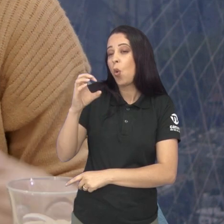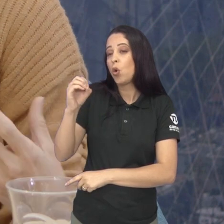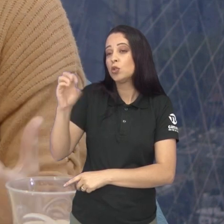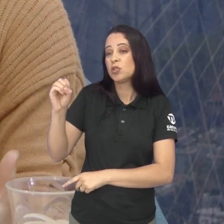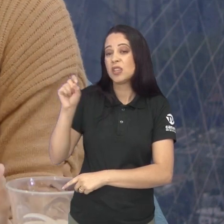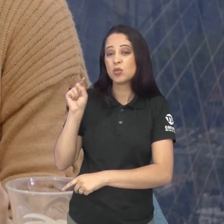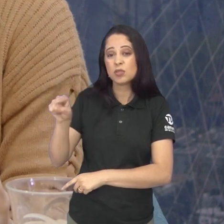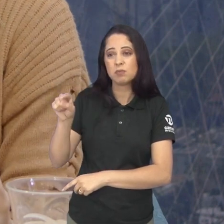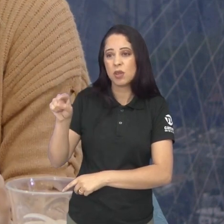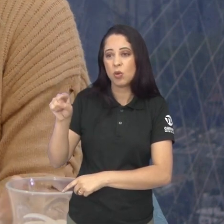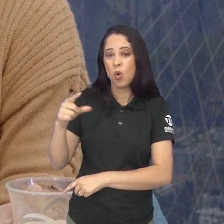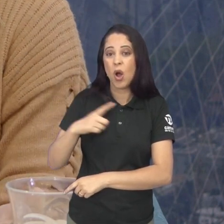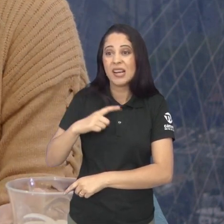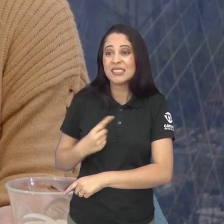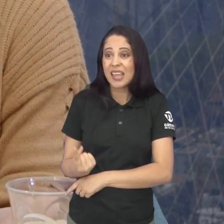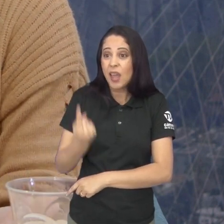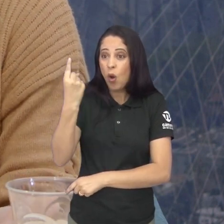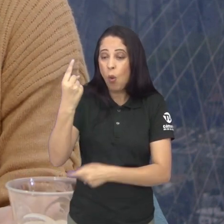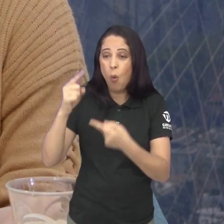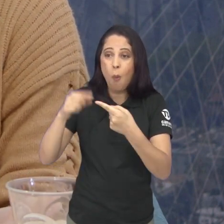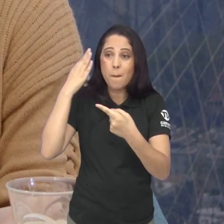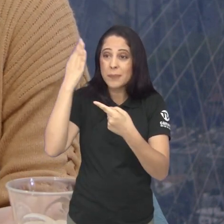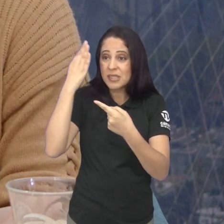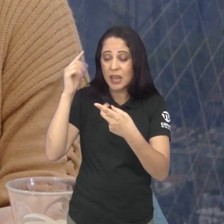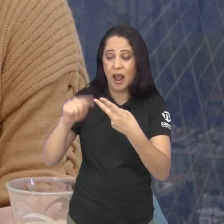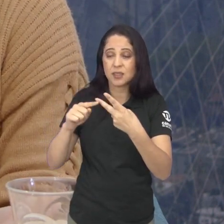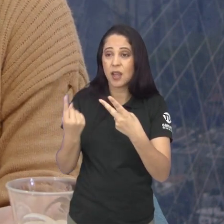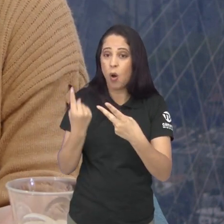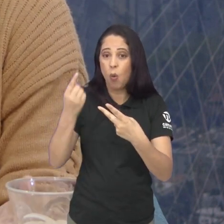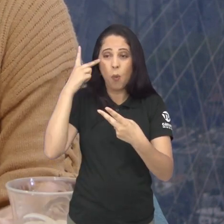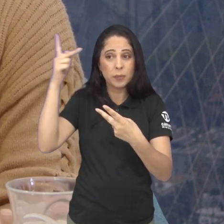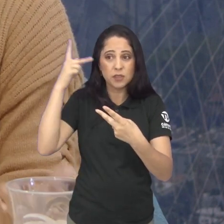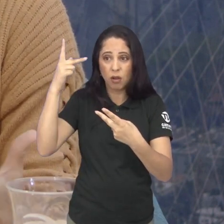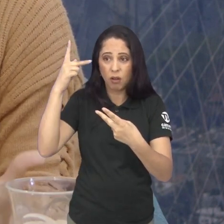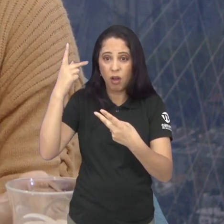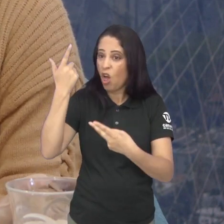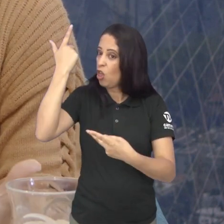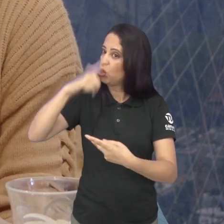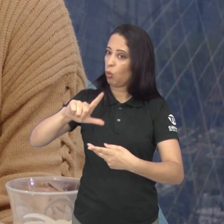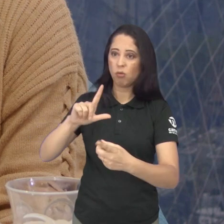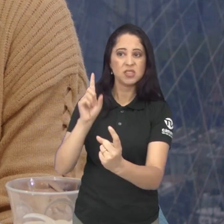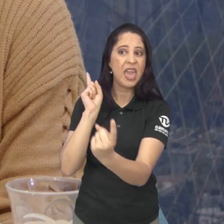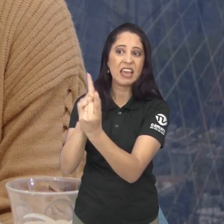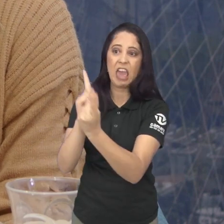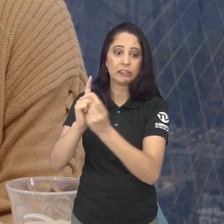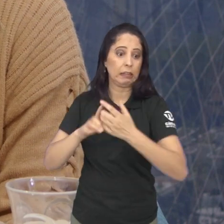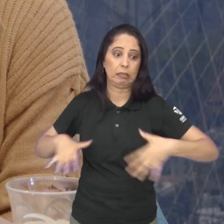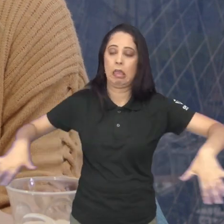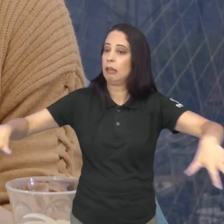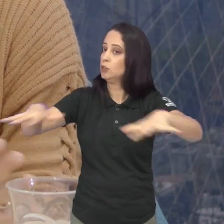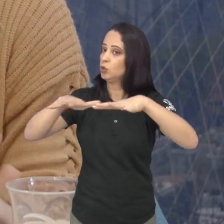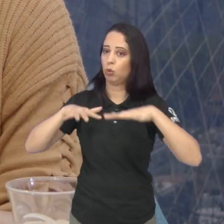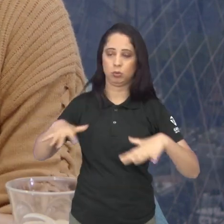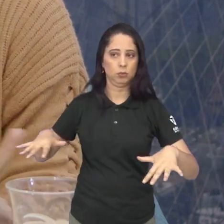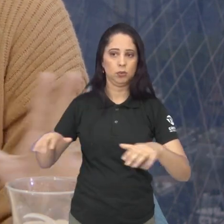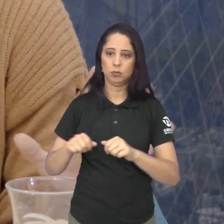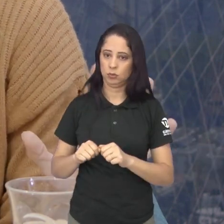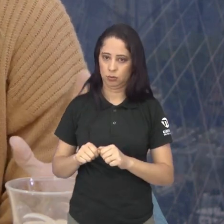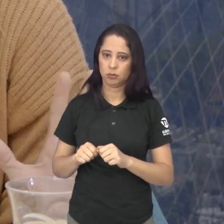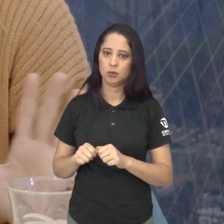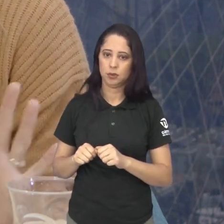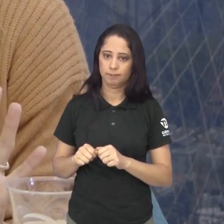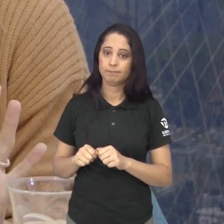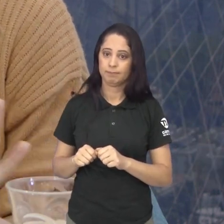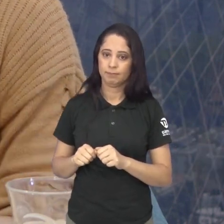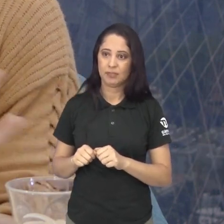habitantes, a gente tem um neuropediatra e um psiquiatra infantil. Dá para atender todo mundo? Acho que não. Né? Isso é bem, bem simples,